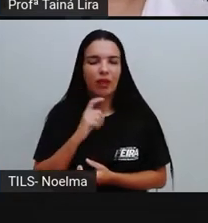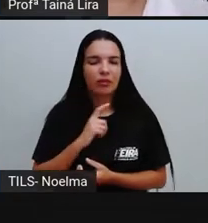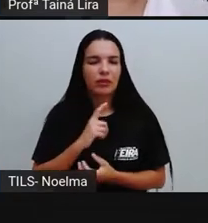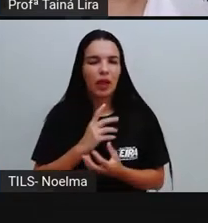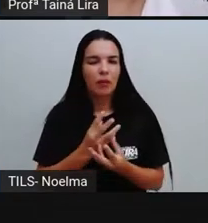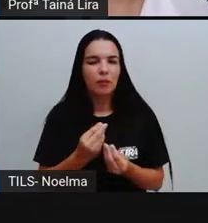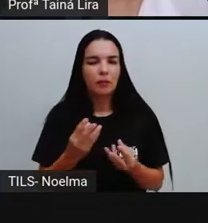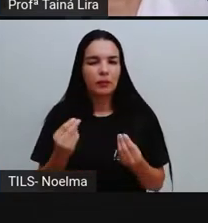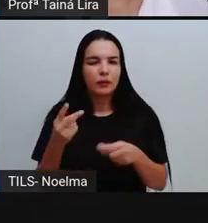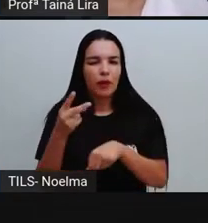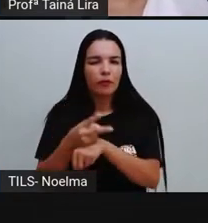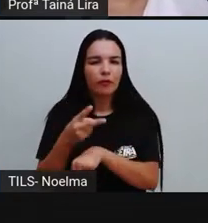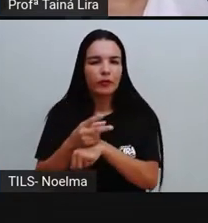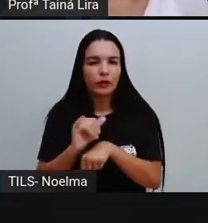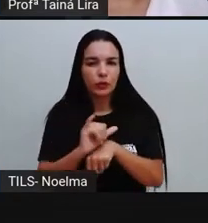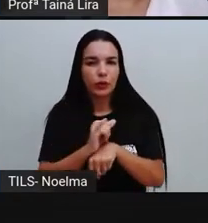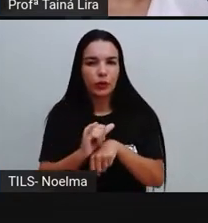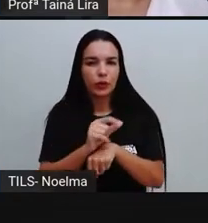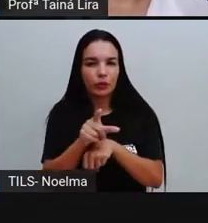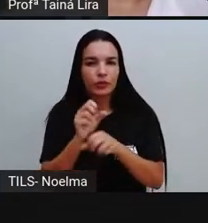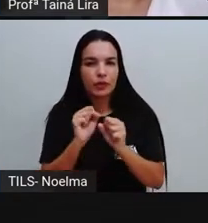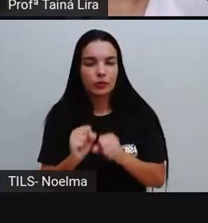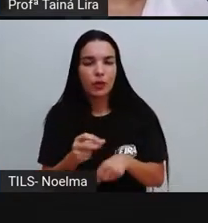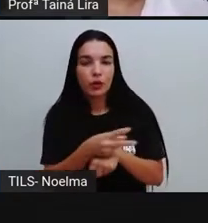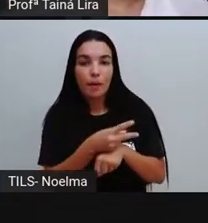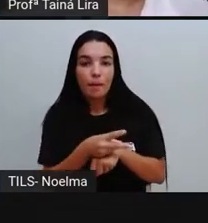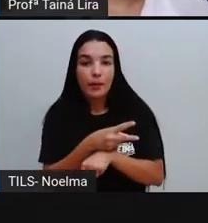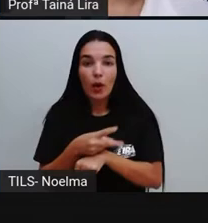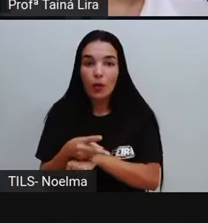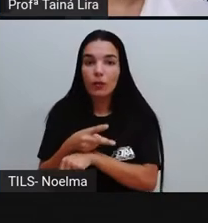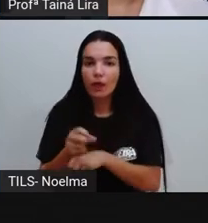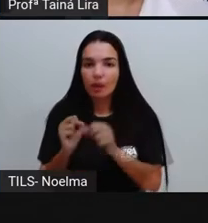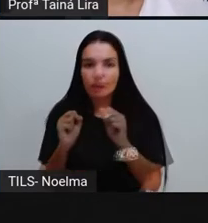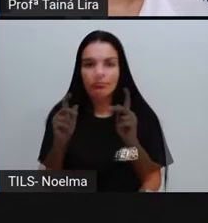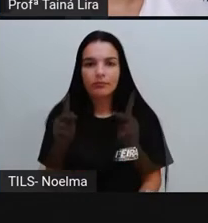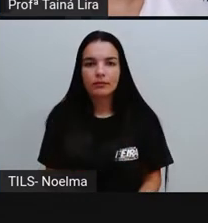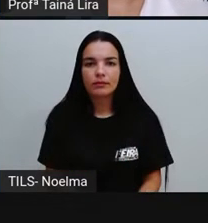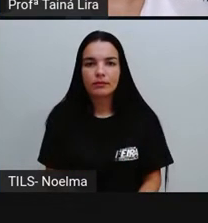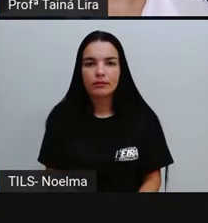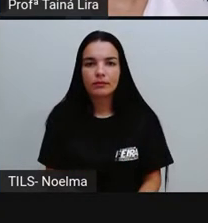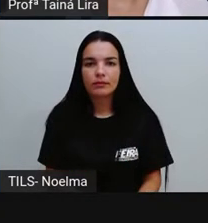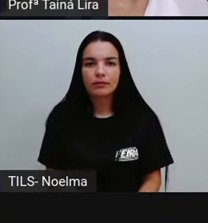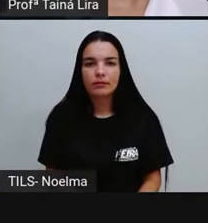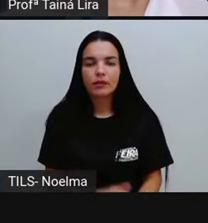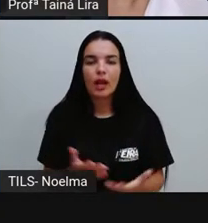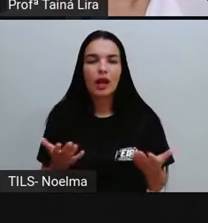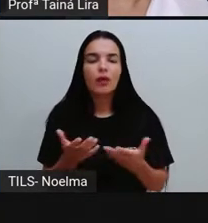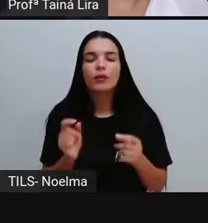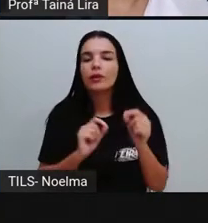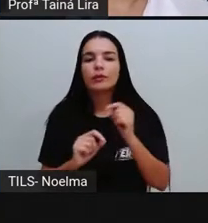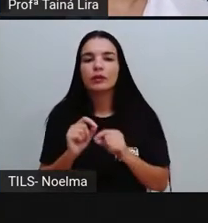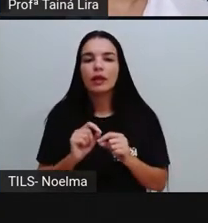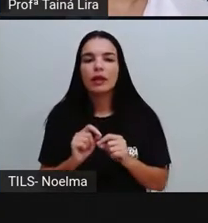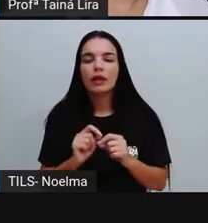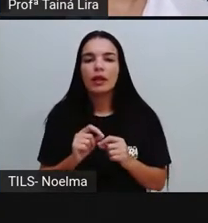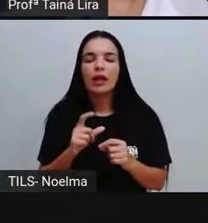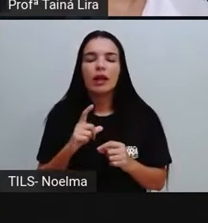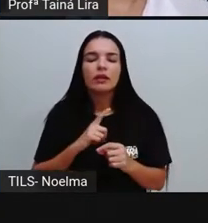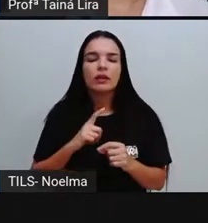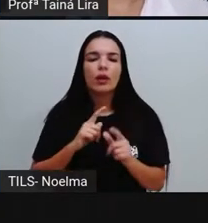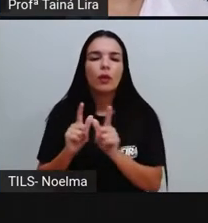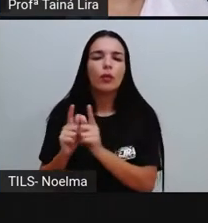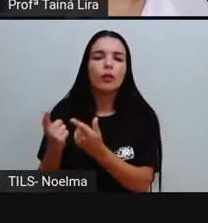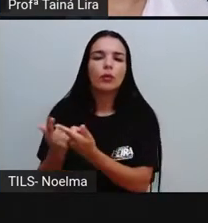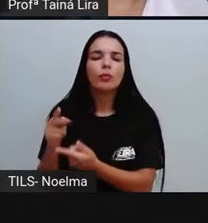outras músicas com esse mesmo grupo no YouTube, tá? Então, olha lá. O que foi que o grupo utilizou aqui